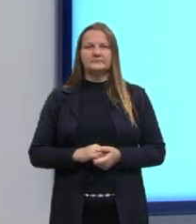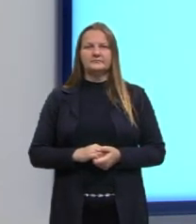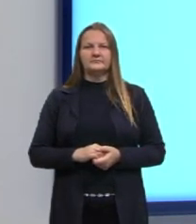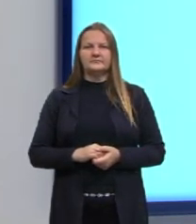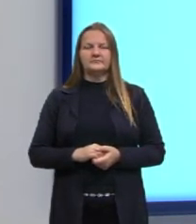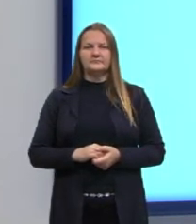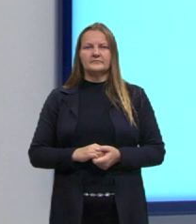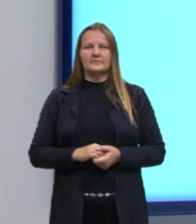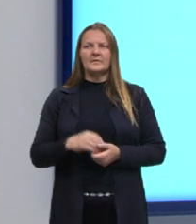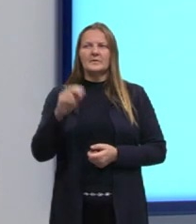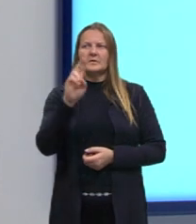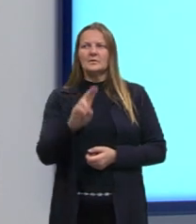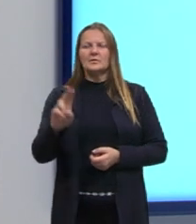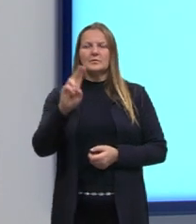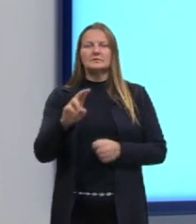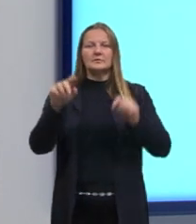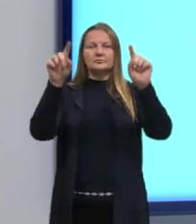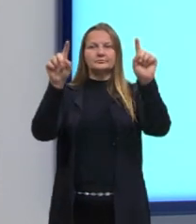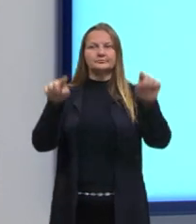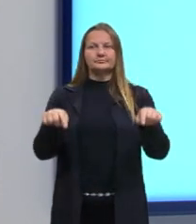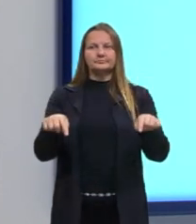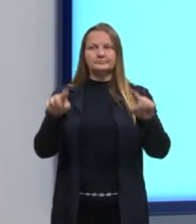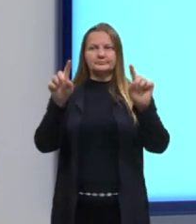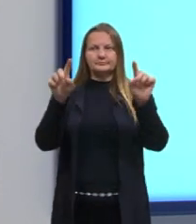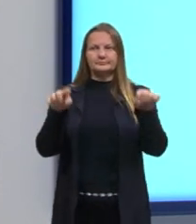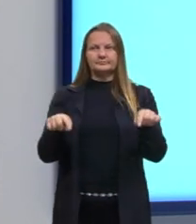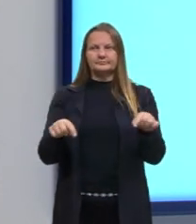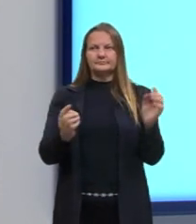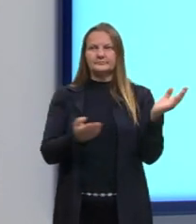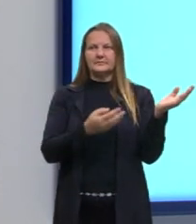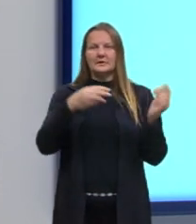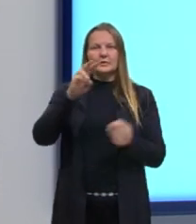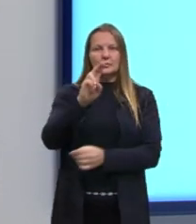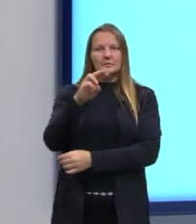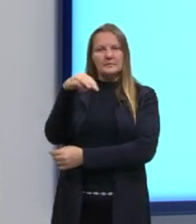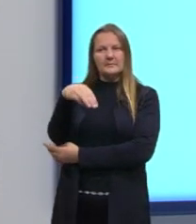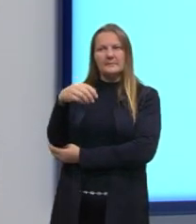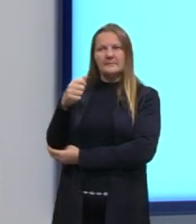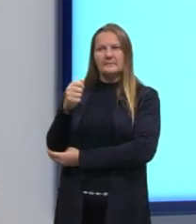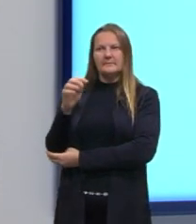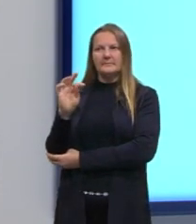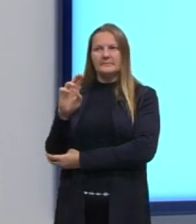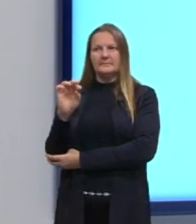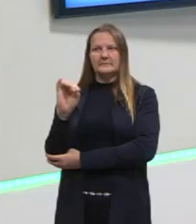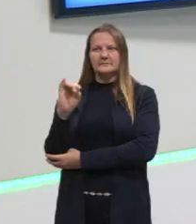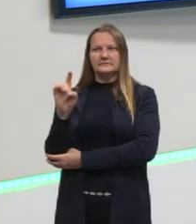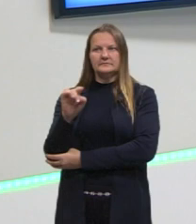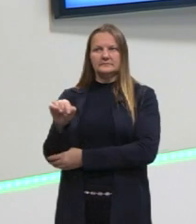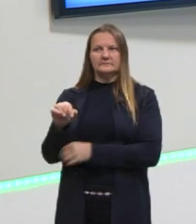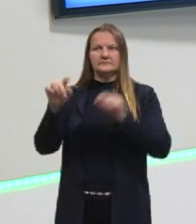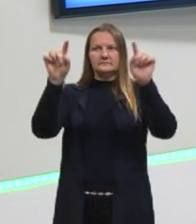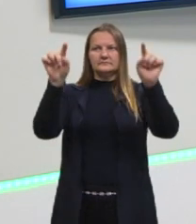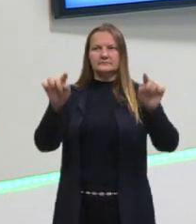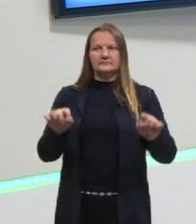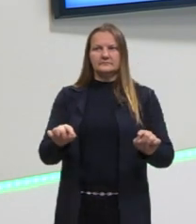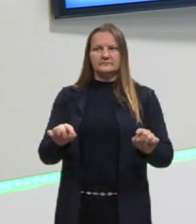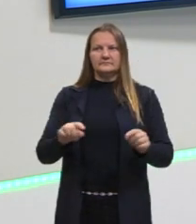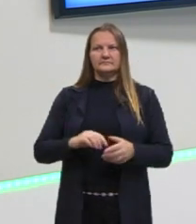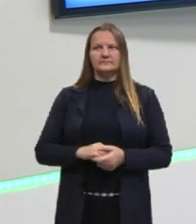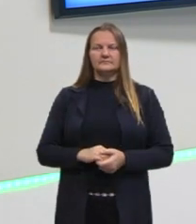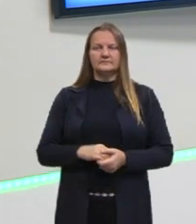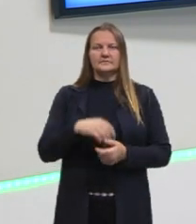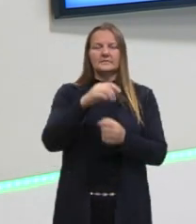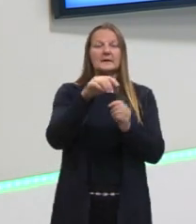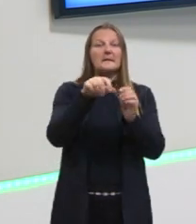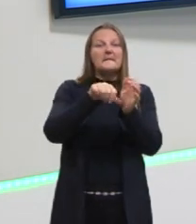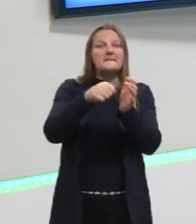utilizar a nossa Matriz o que que nós vamos substituir na primeira linha vai ficar o x e